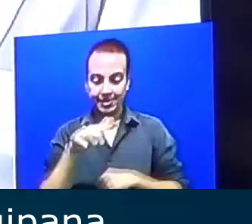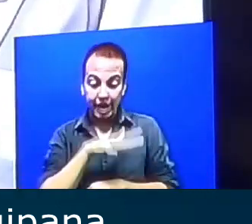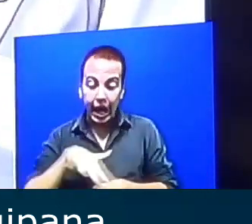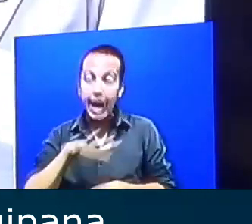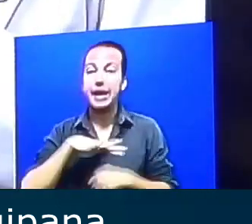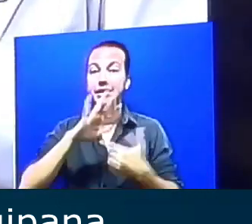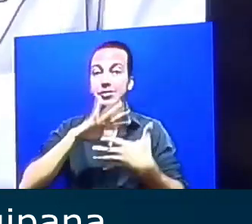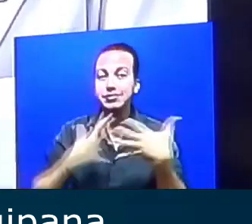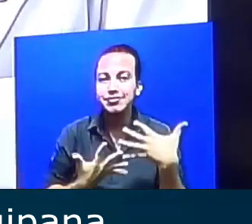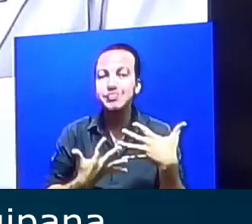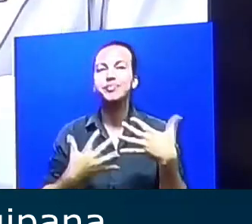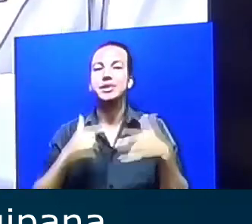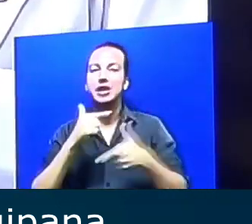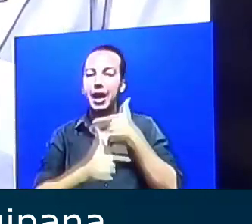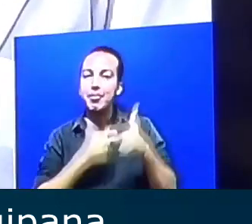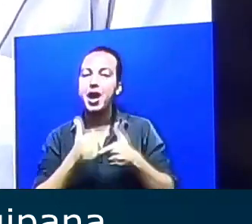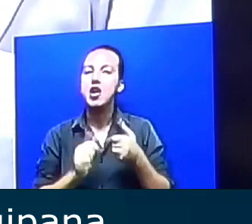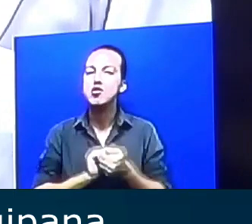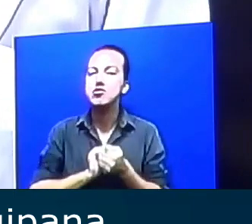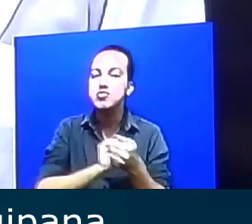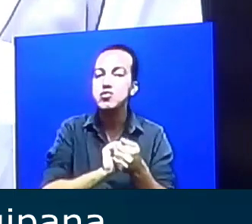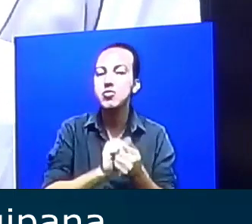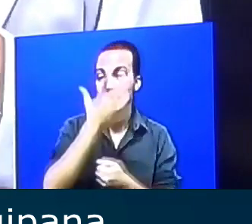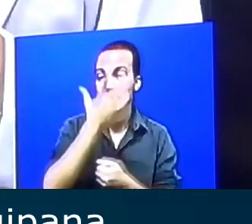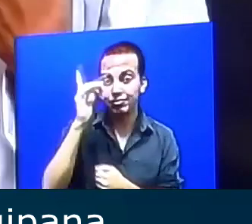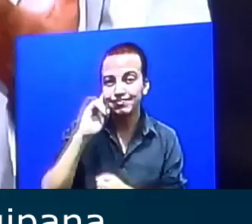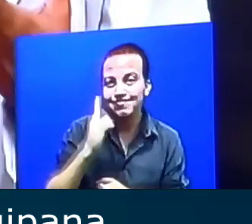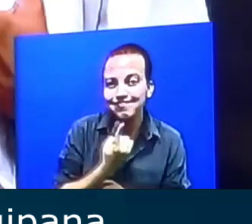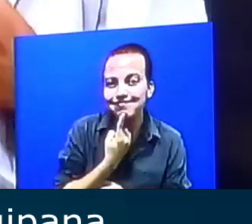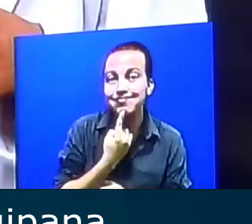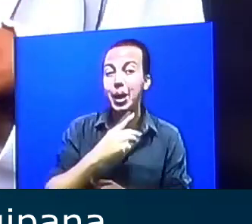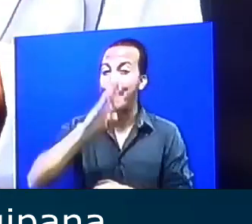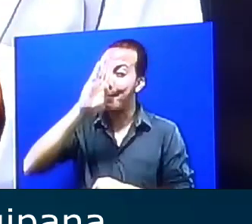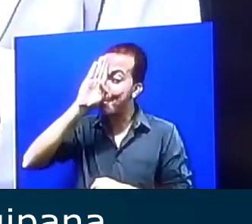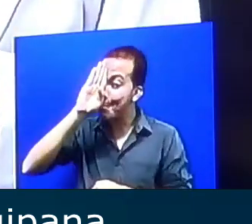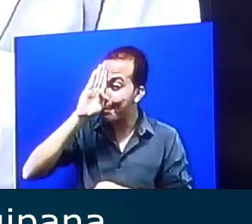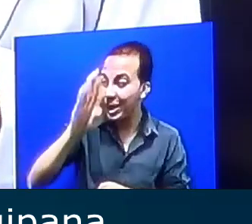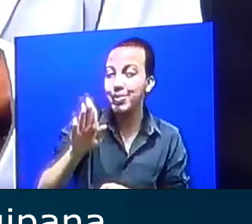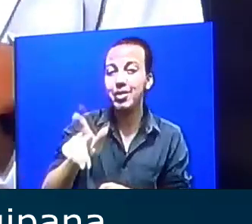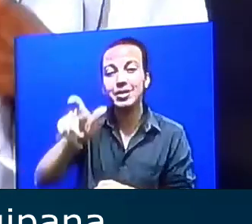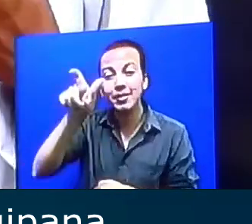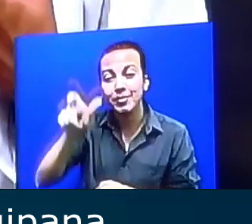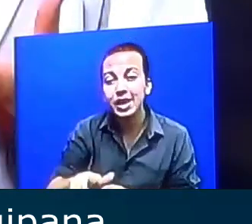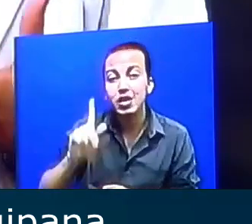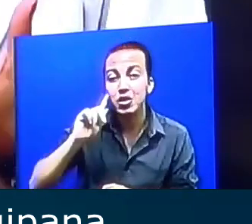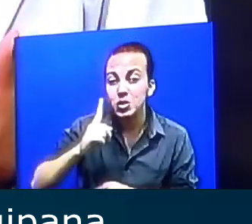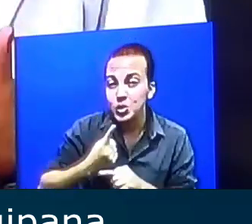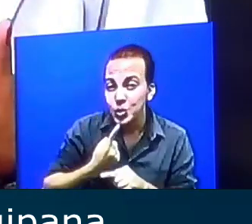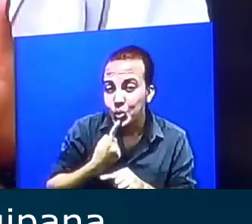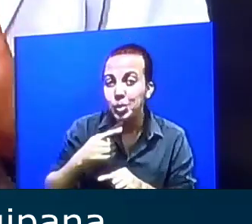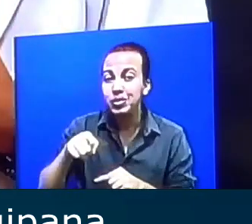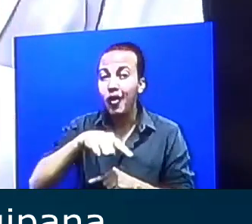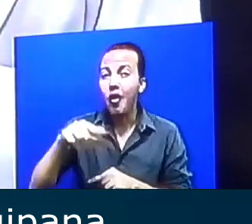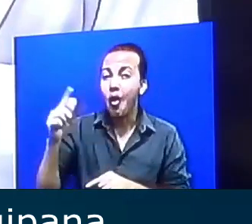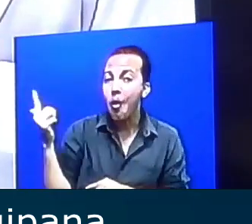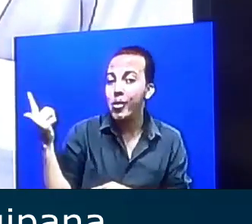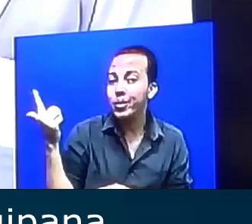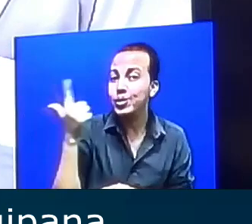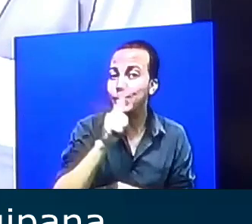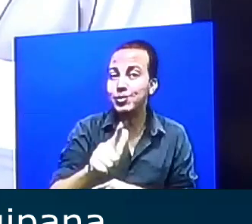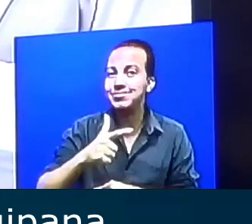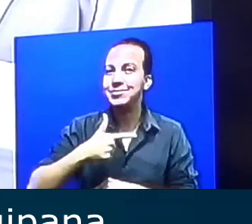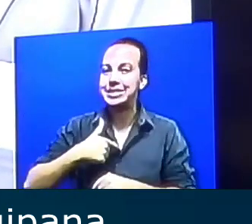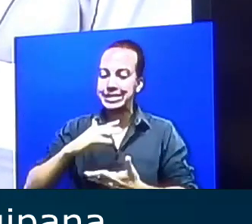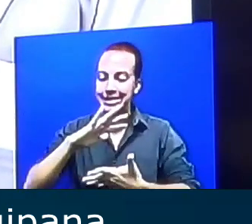surdos, e principalmente para os surdos, ter a Libras na educação básica, né, para